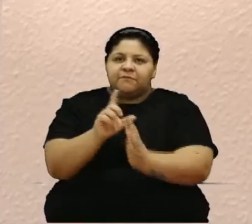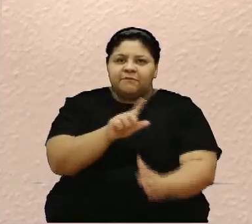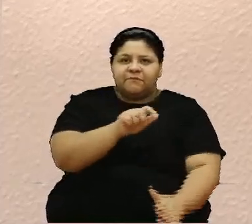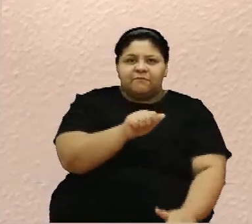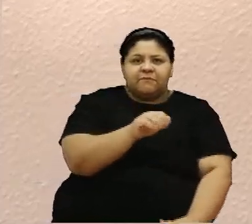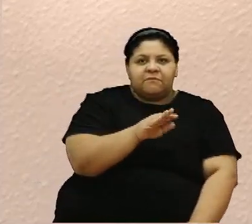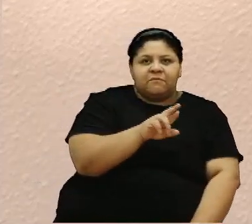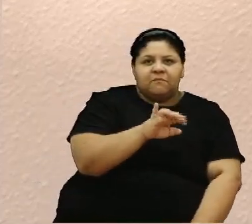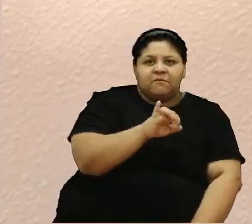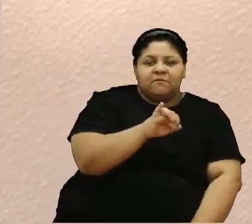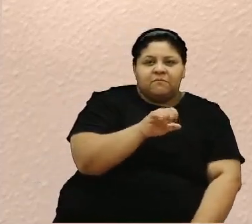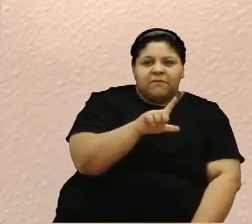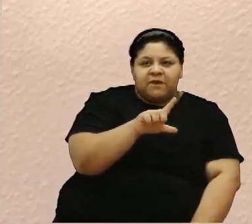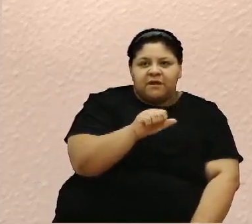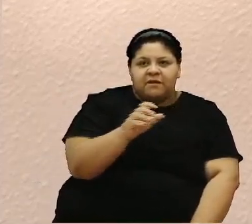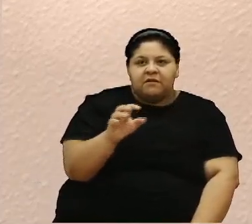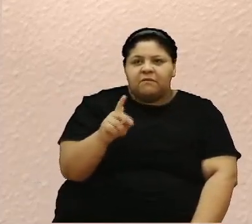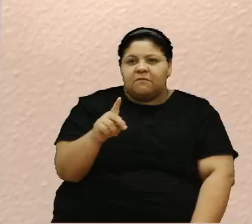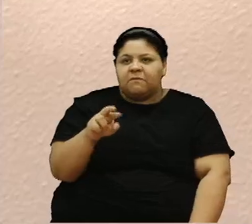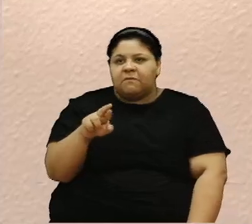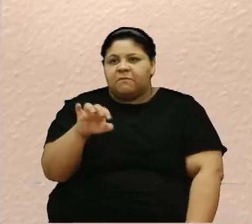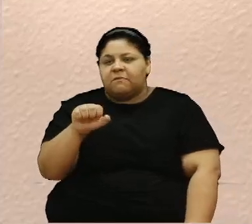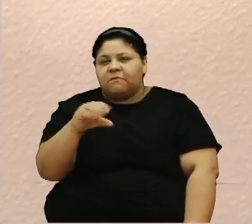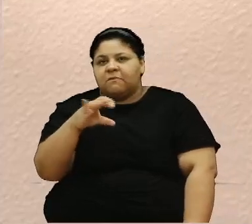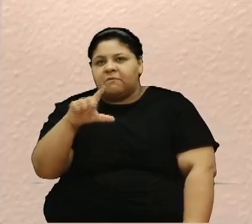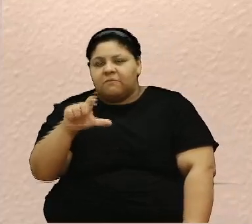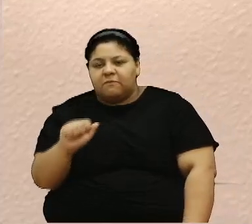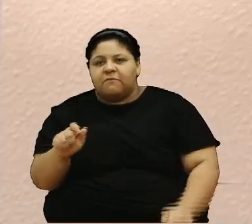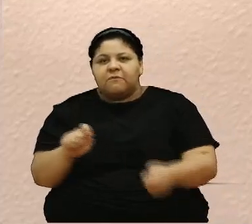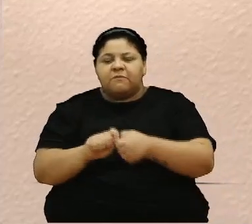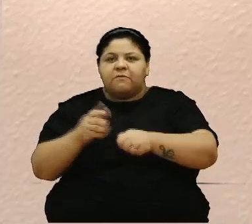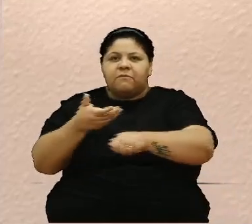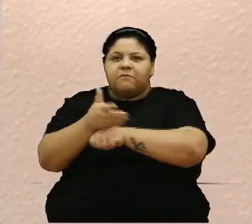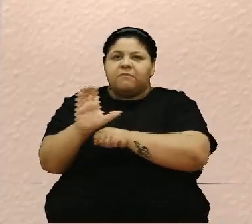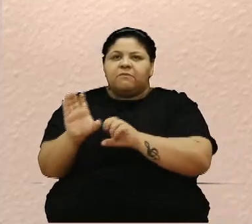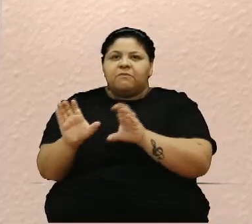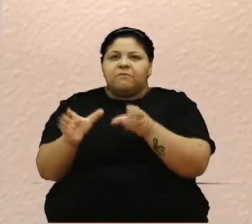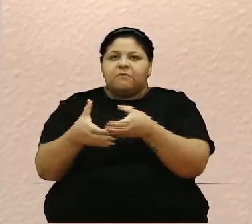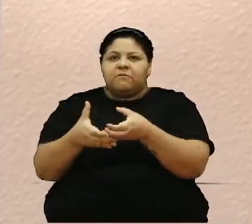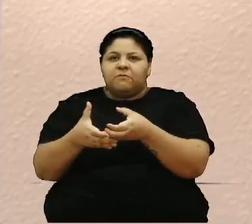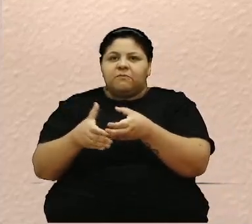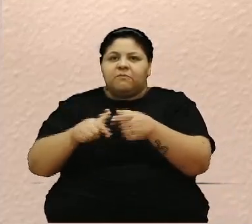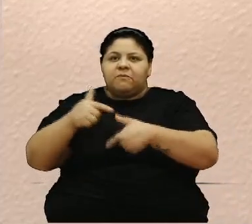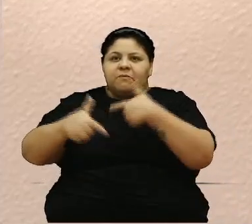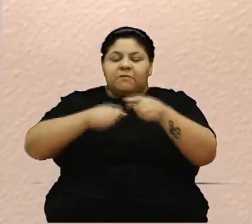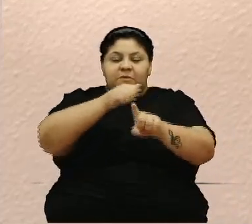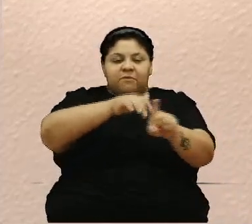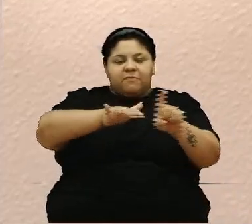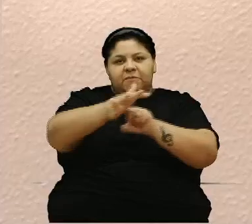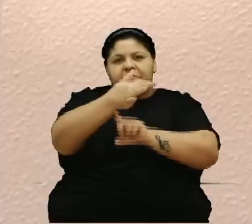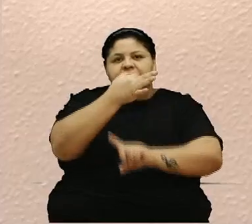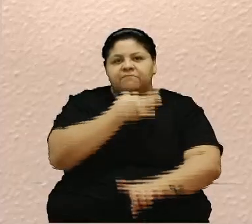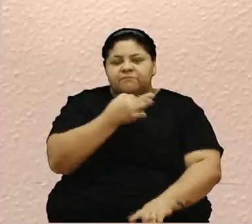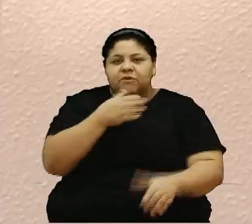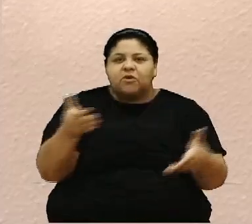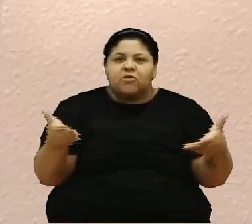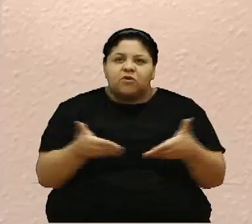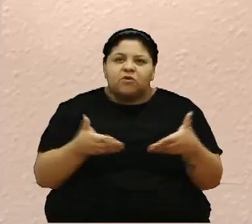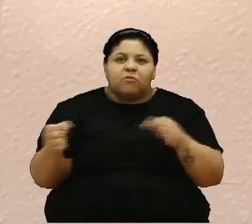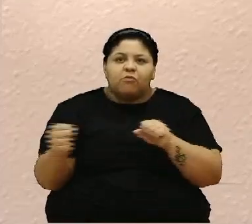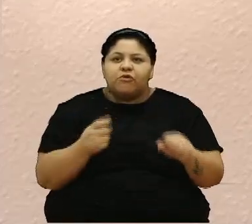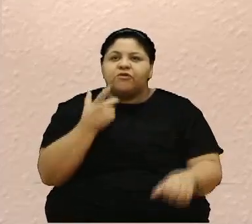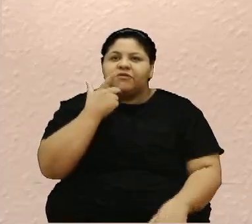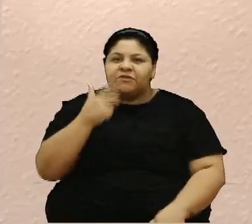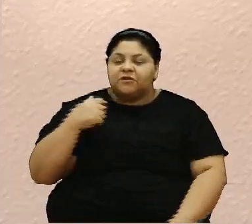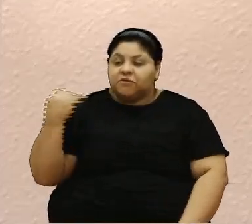Duarte e a Priscila Redede, que fazem parte da nossa seccional do Conselho Regional de Serviço Social de Caxias do Sul. Então, nós estamos aqui para poder falar sobre